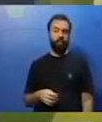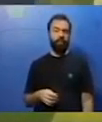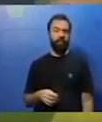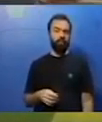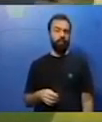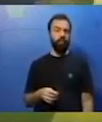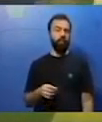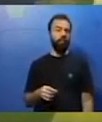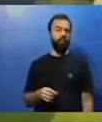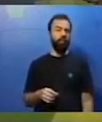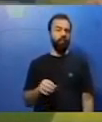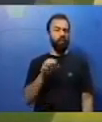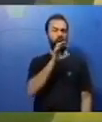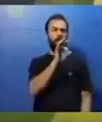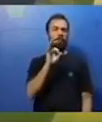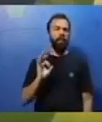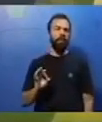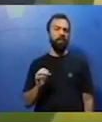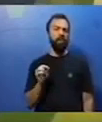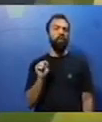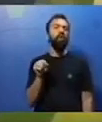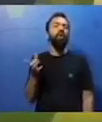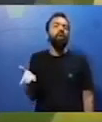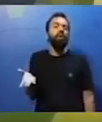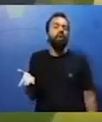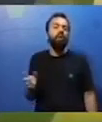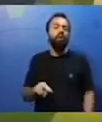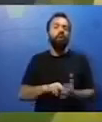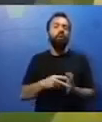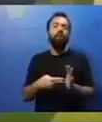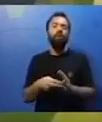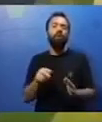O que é porcentagem?